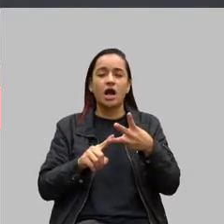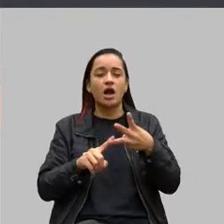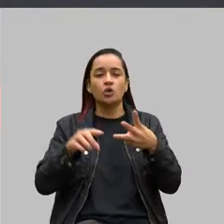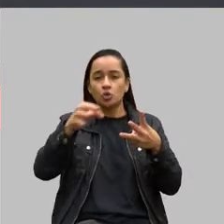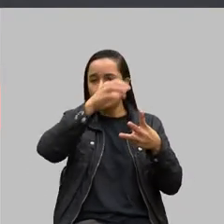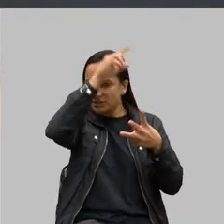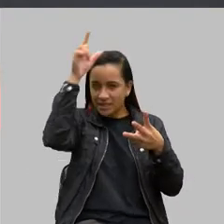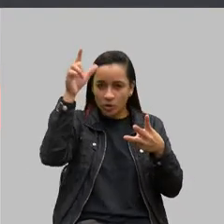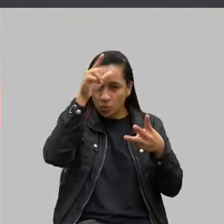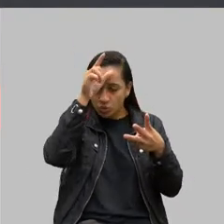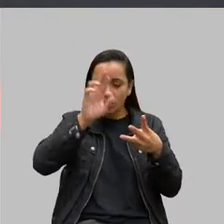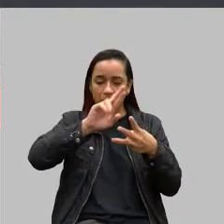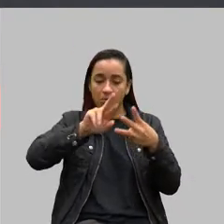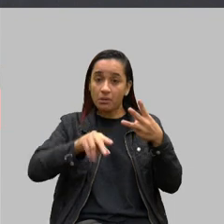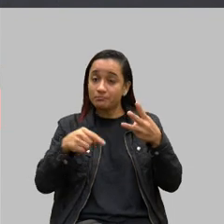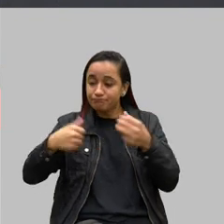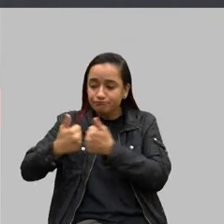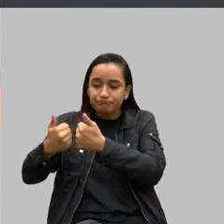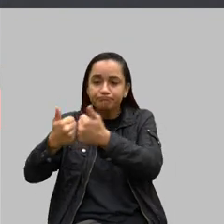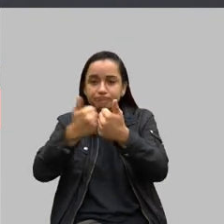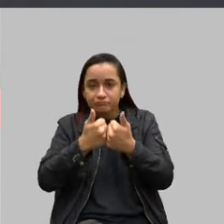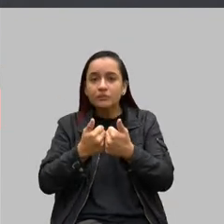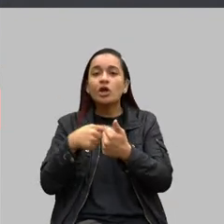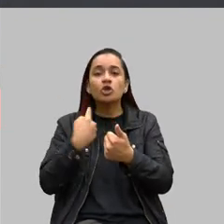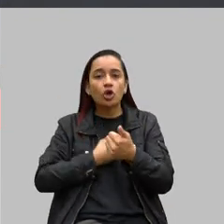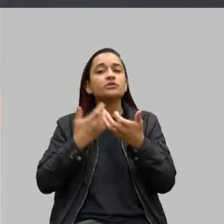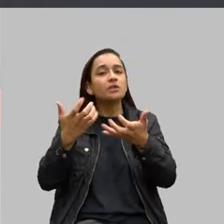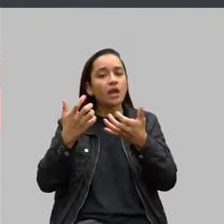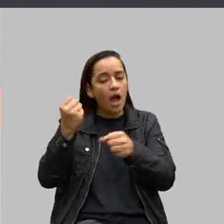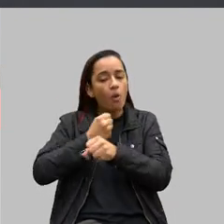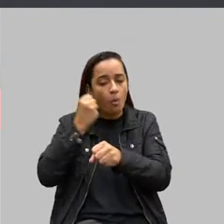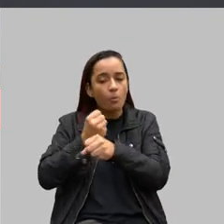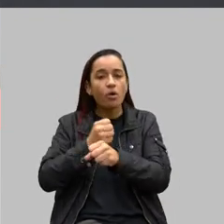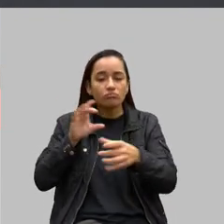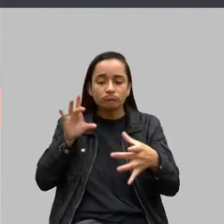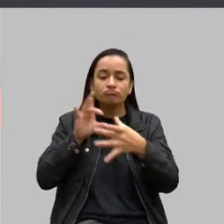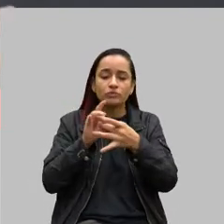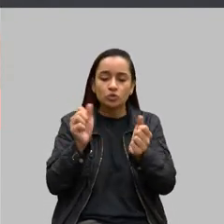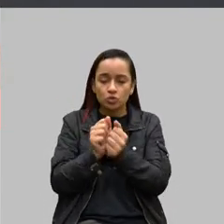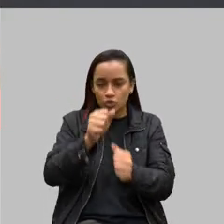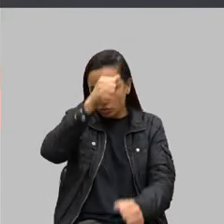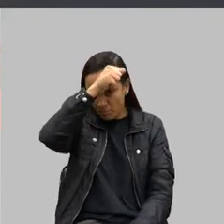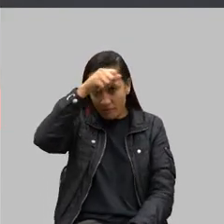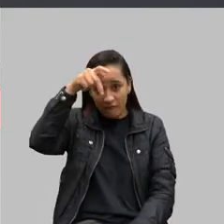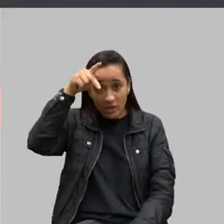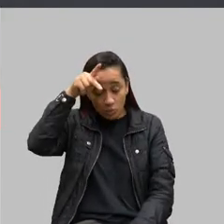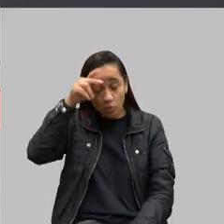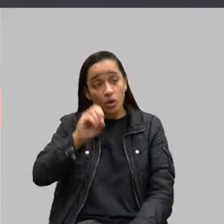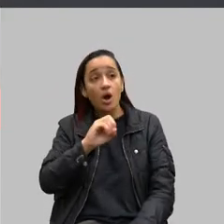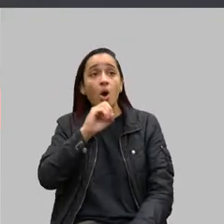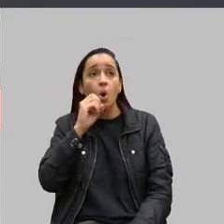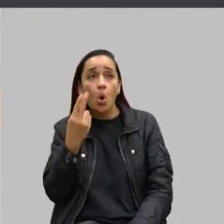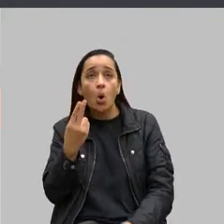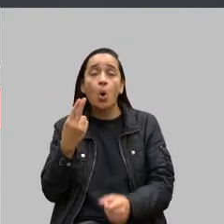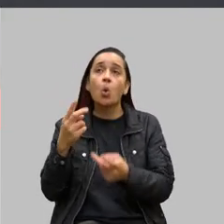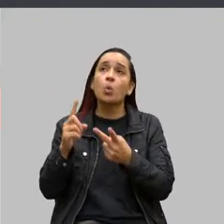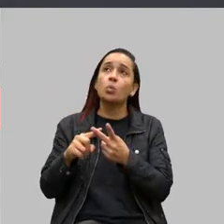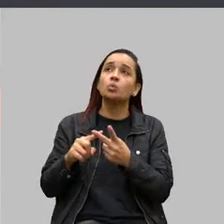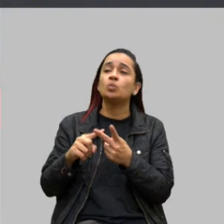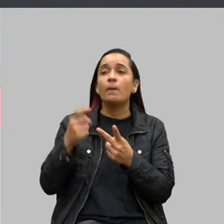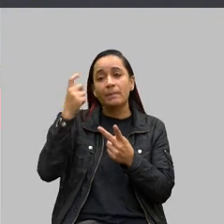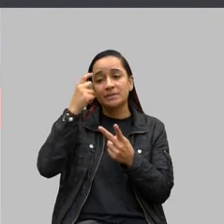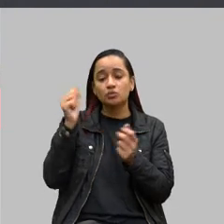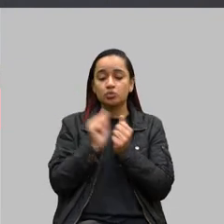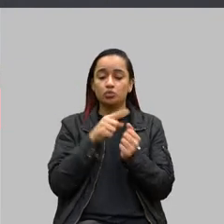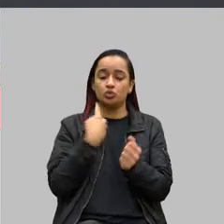tema que a gente quer avançar seja por meio né de de parceria e convênio com as prefeituras seja por meio né do nosso da nossa ppp